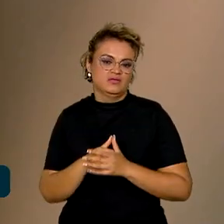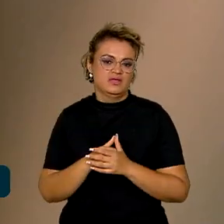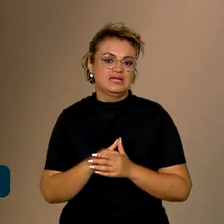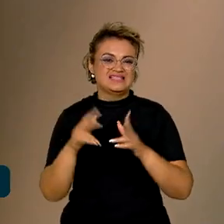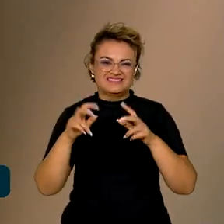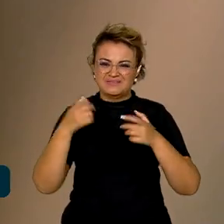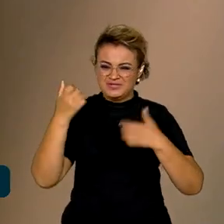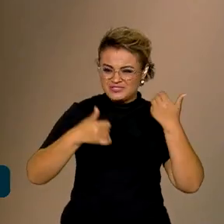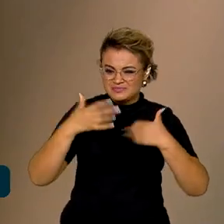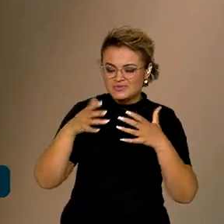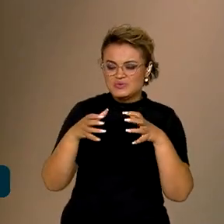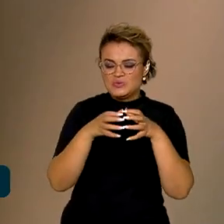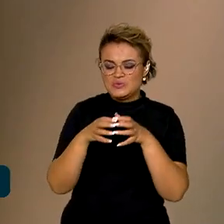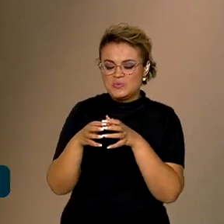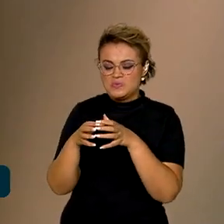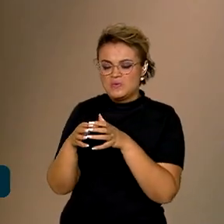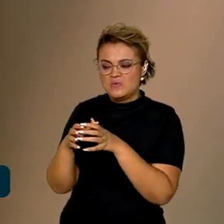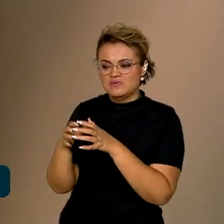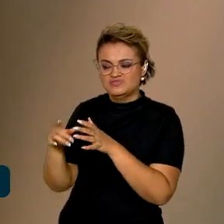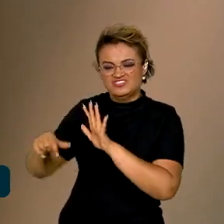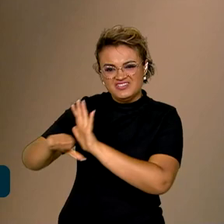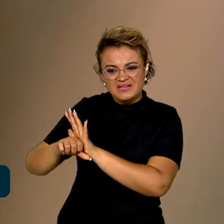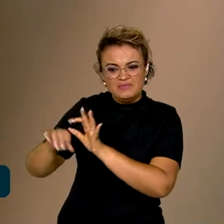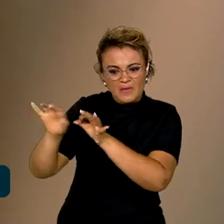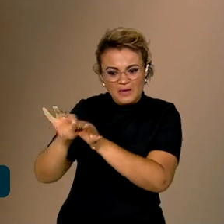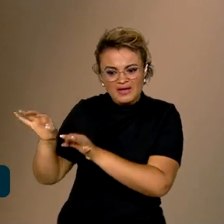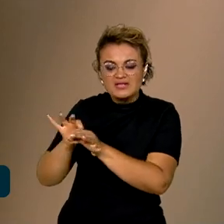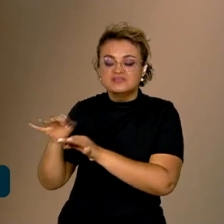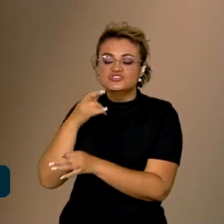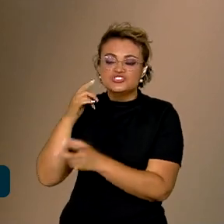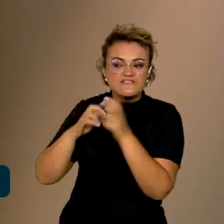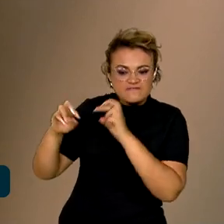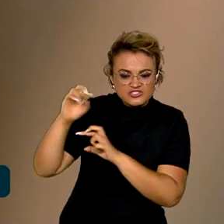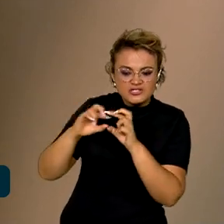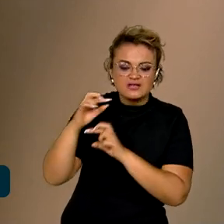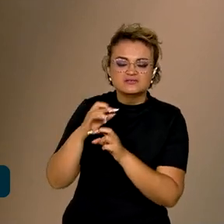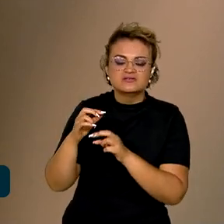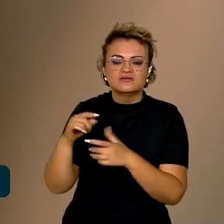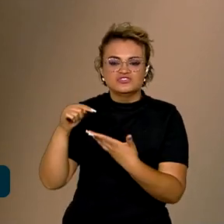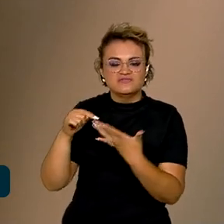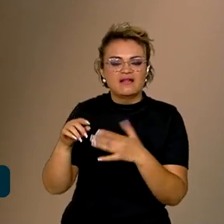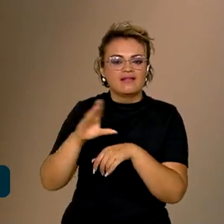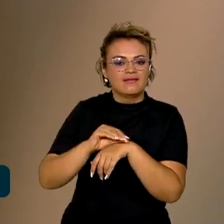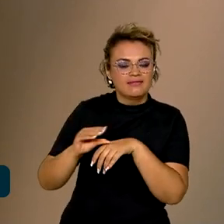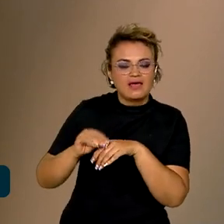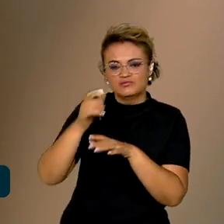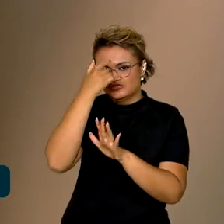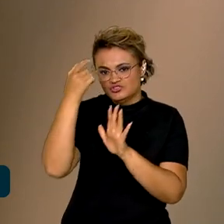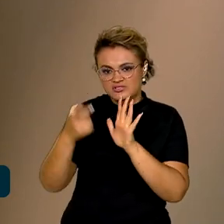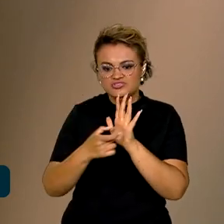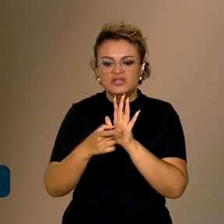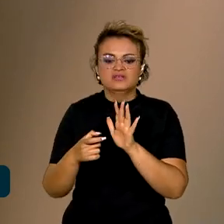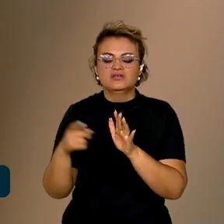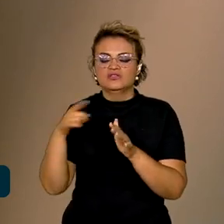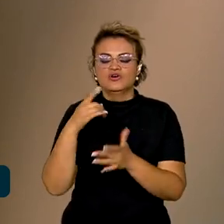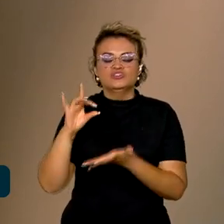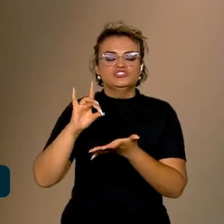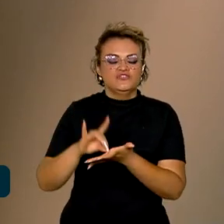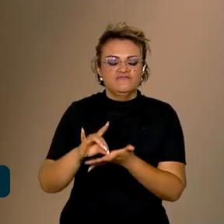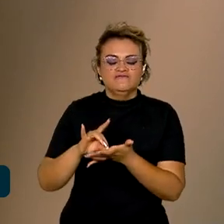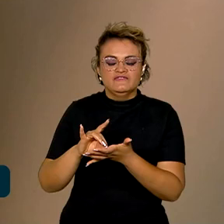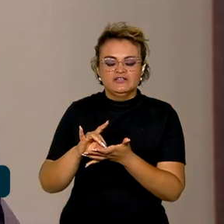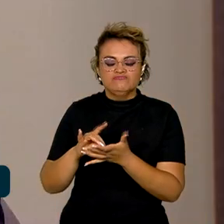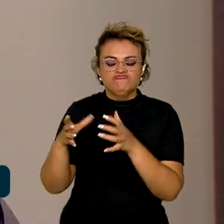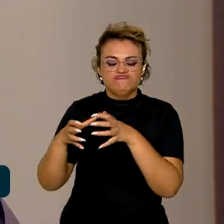sobre crime organizado, a gente prioriza investigações patrimoniais, dados de inteligência, como é que a gente de fato